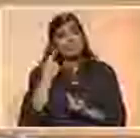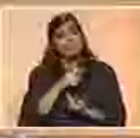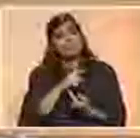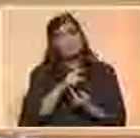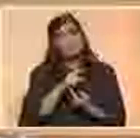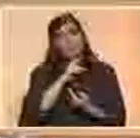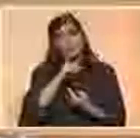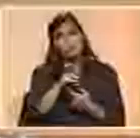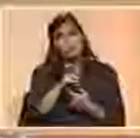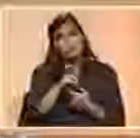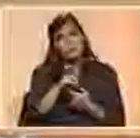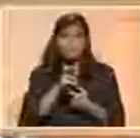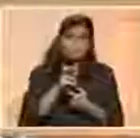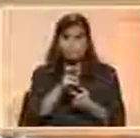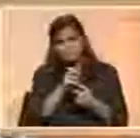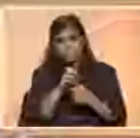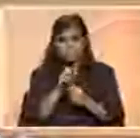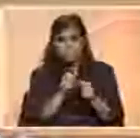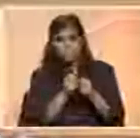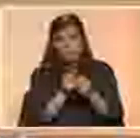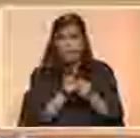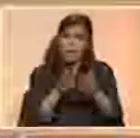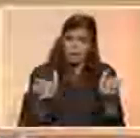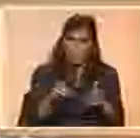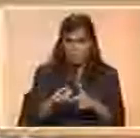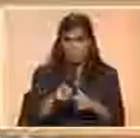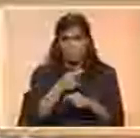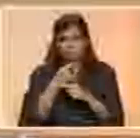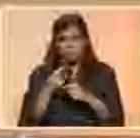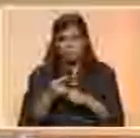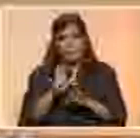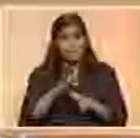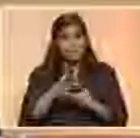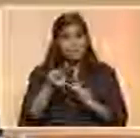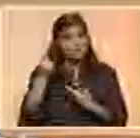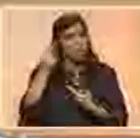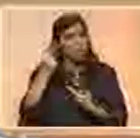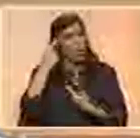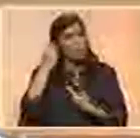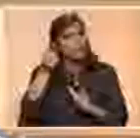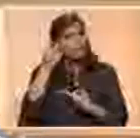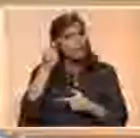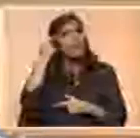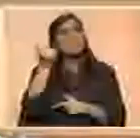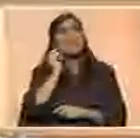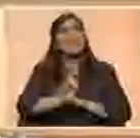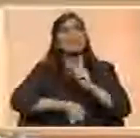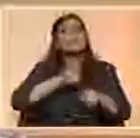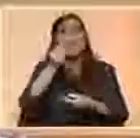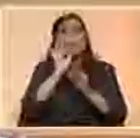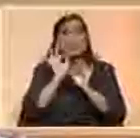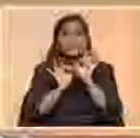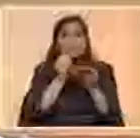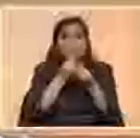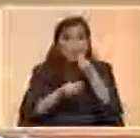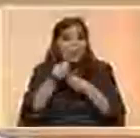resposta, porque convém esclarecer, provavelmente, alguns preconceitos relativamente ao próprio conceito do que é uma dieta vegetariana. Não